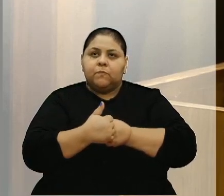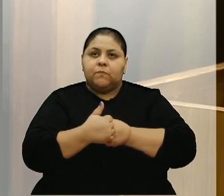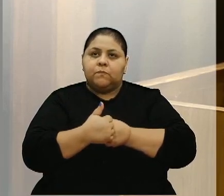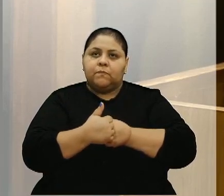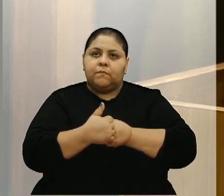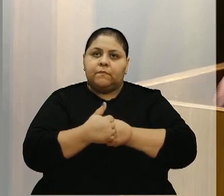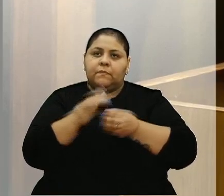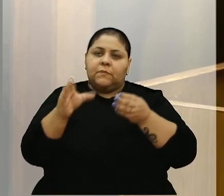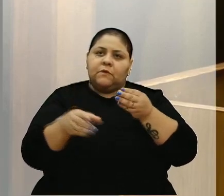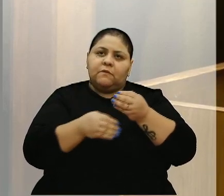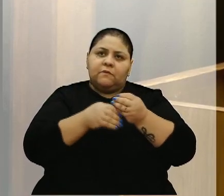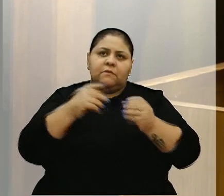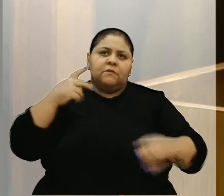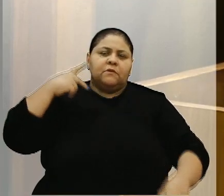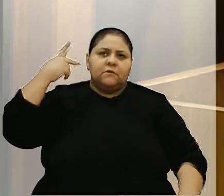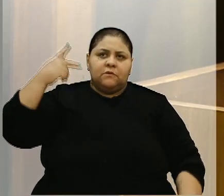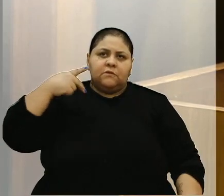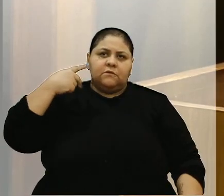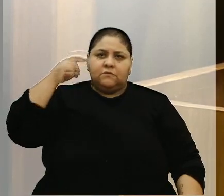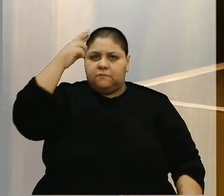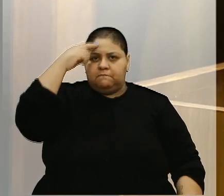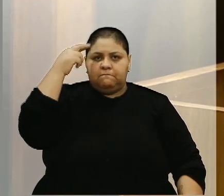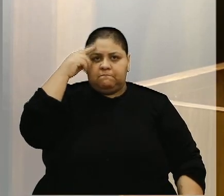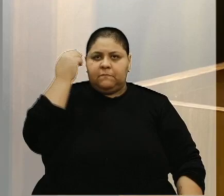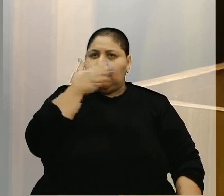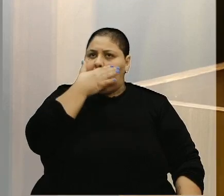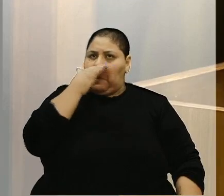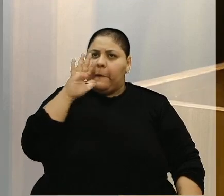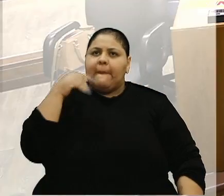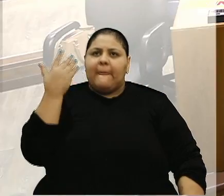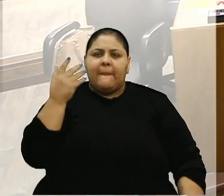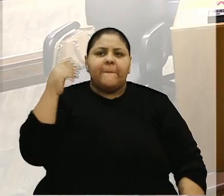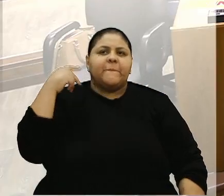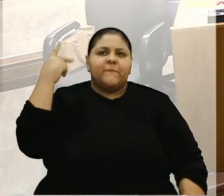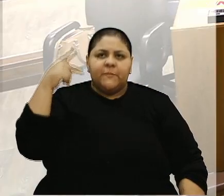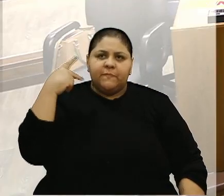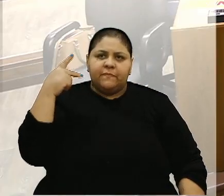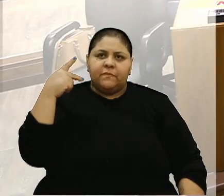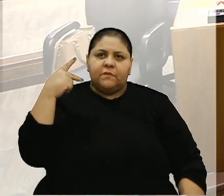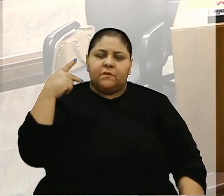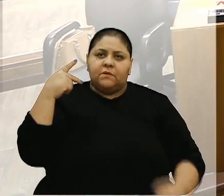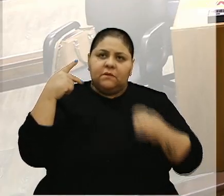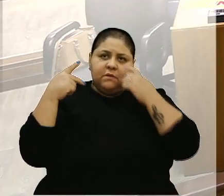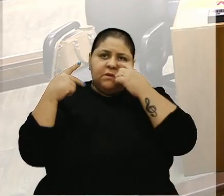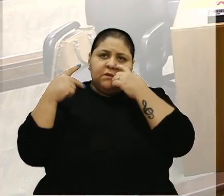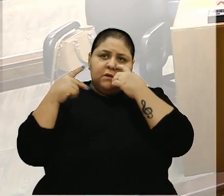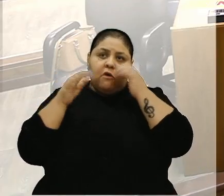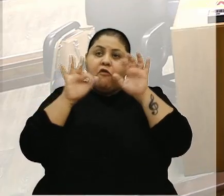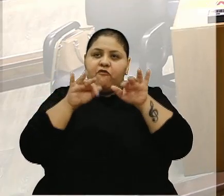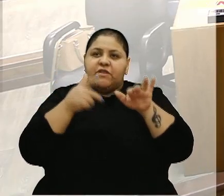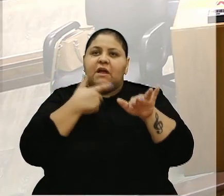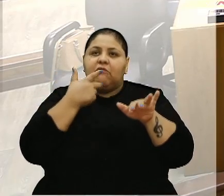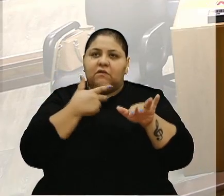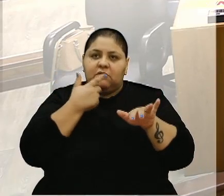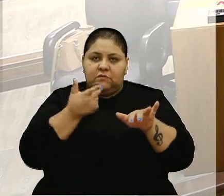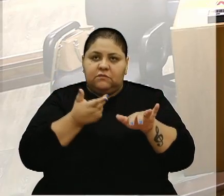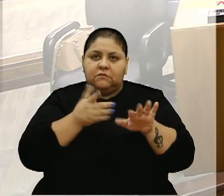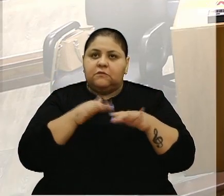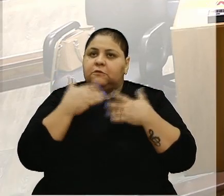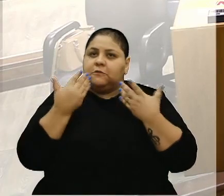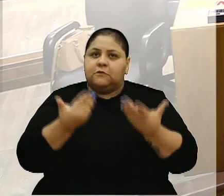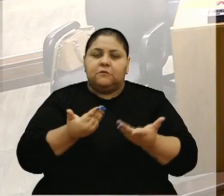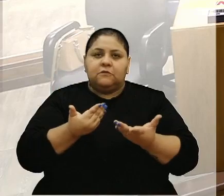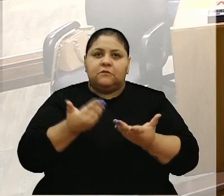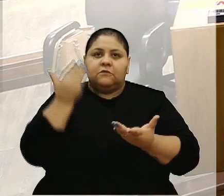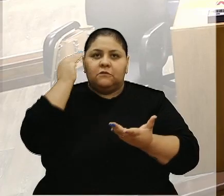O seu à parte, eu acho que foi o vereador Rafael Bueno. Bom, vereador Cristiano, vou começar pelo final da sua fala. Então não seja que nem